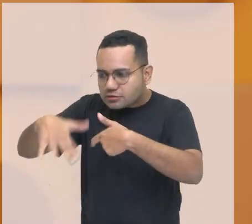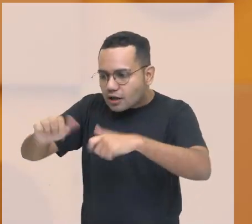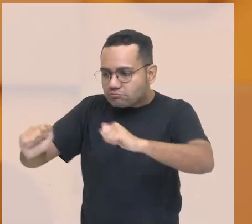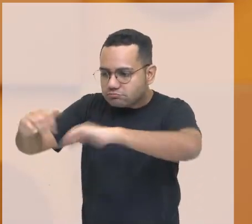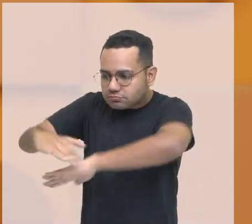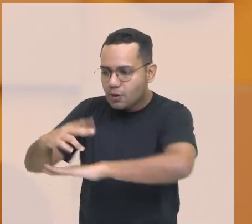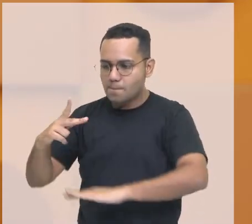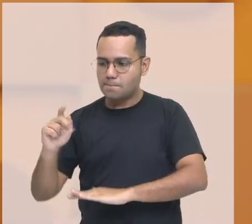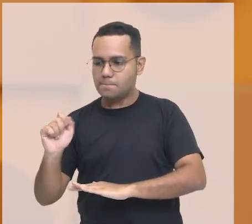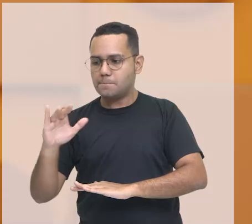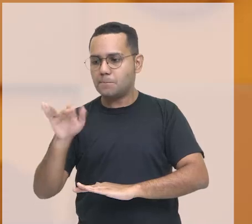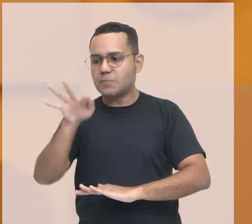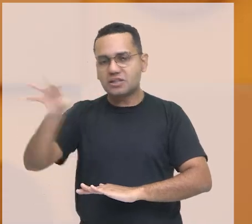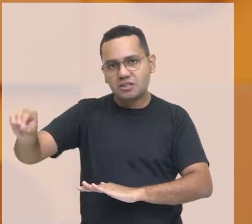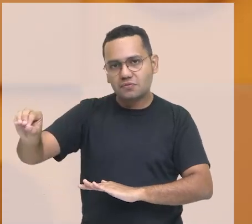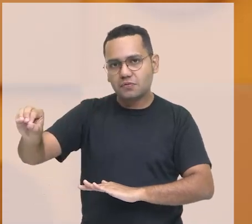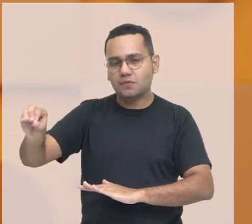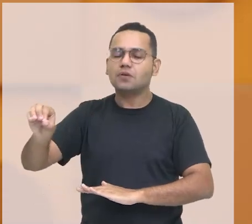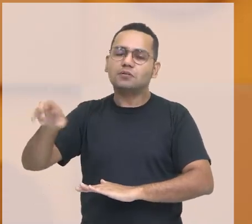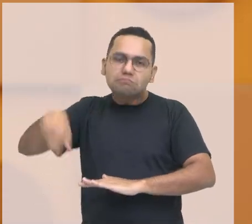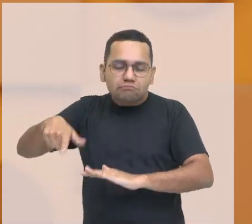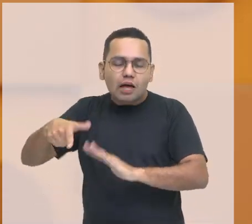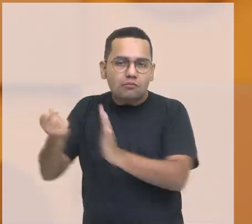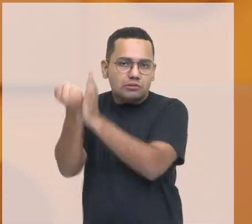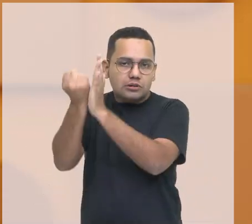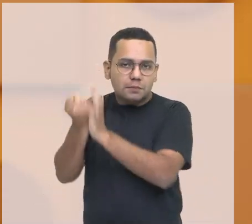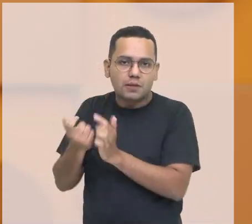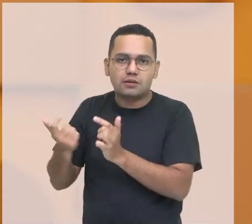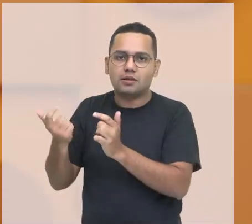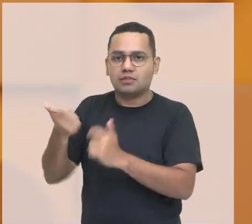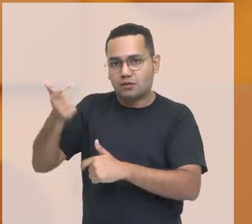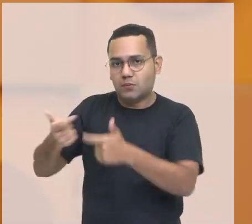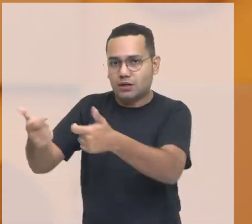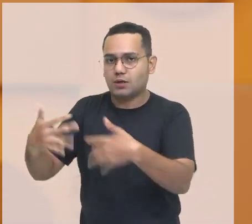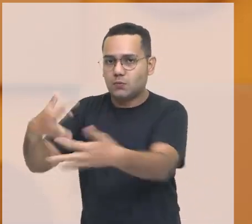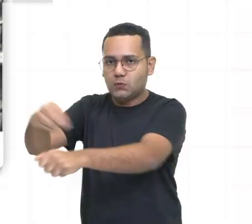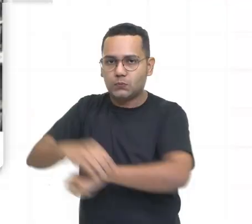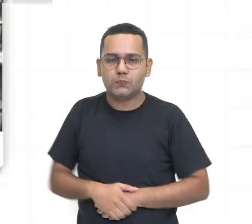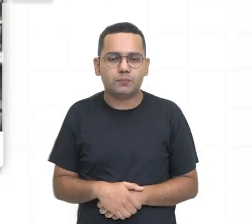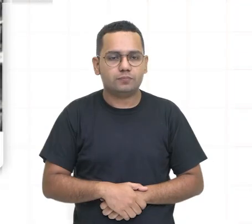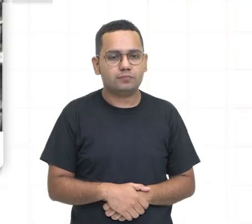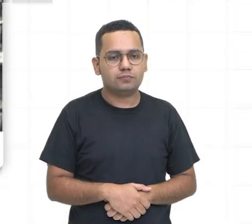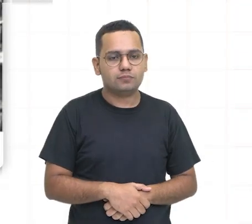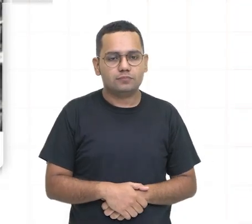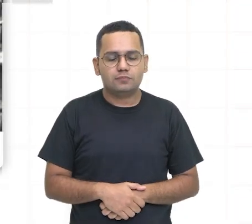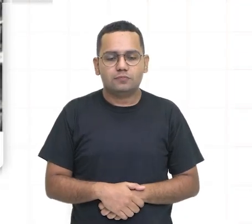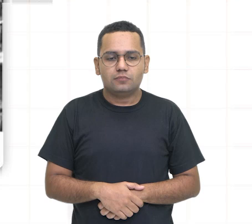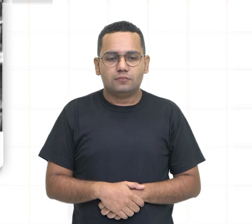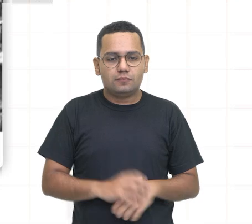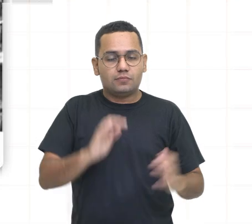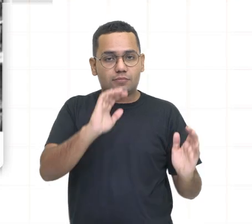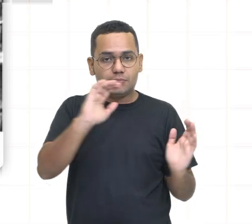importante marco na Segunda Guerra Mundial. Vamos adiante, mais uma vez com mais um texto. Vamos lá, galera.